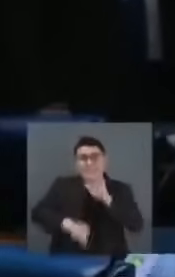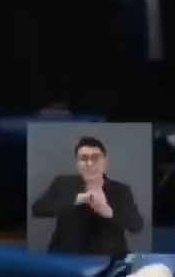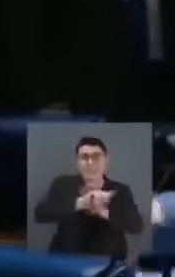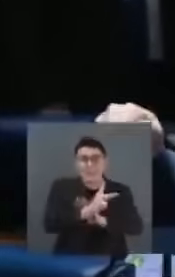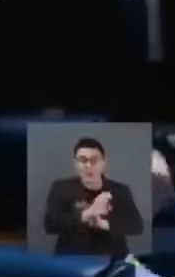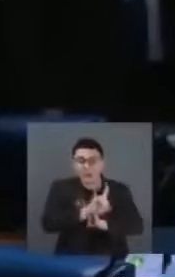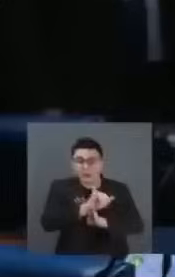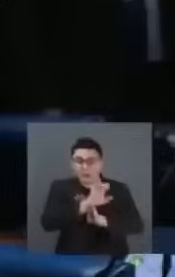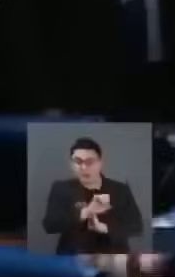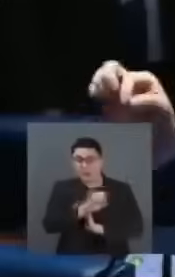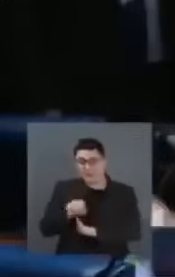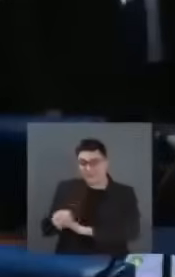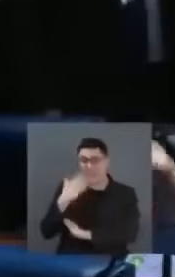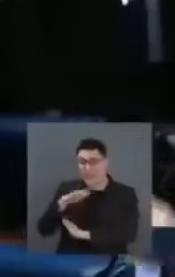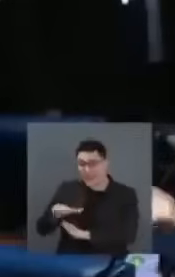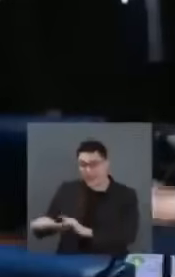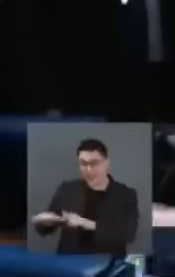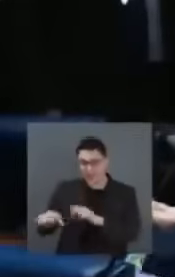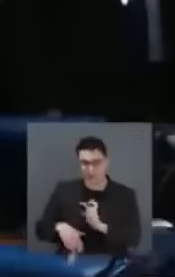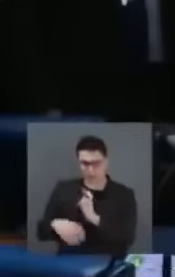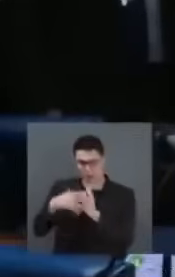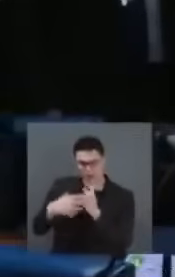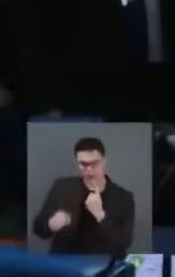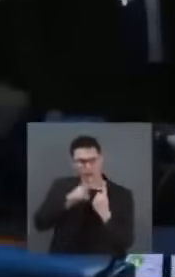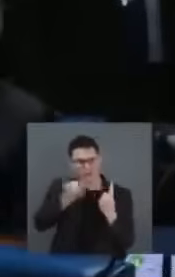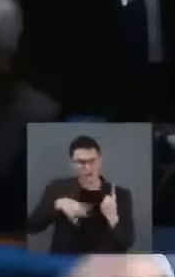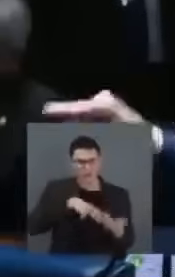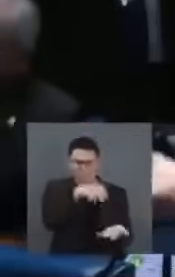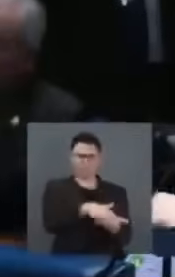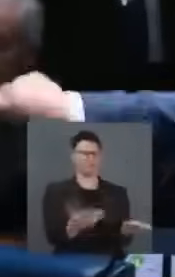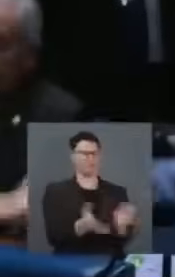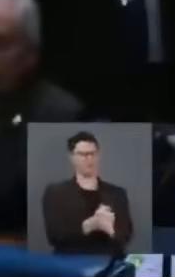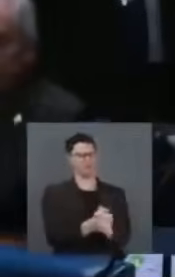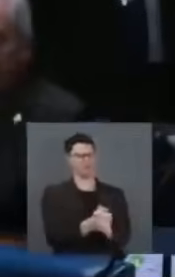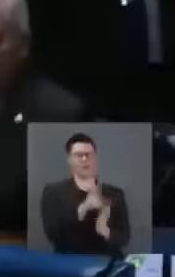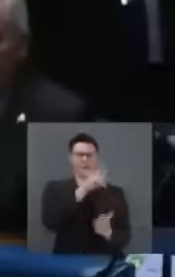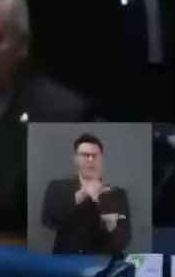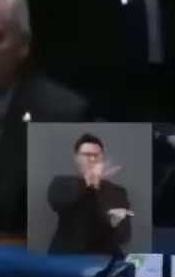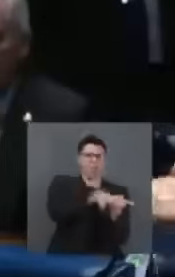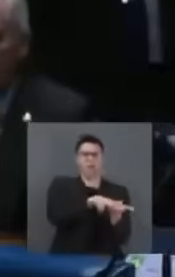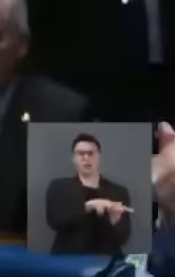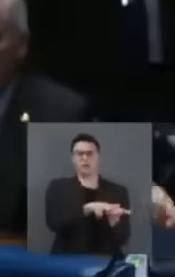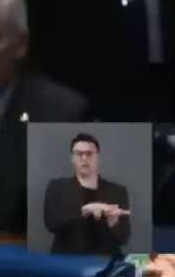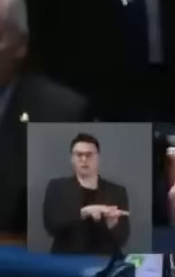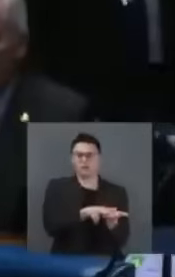anos, se interromper, ela vai receber medida socioeducativa, ela vai ser internada.